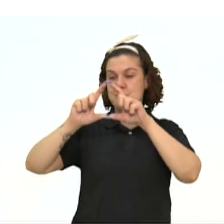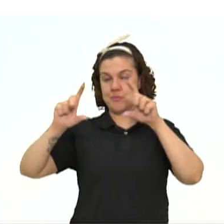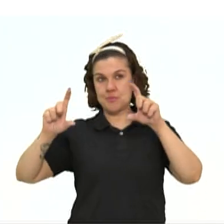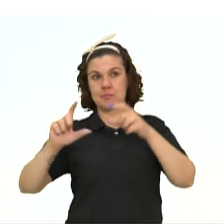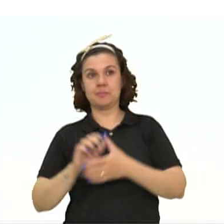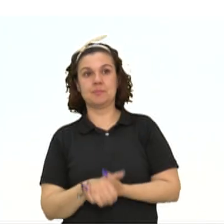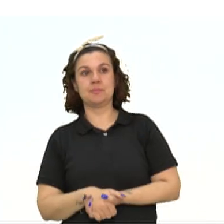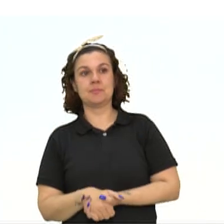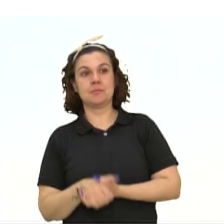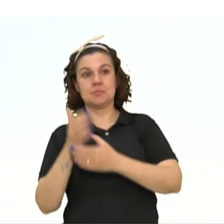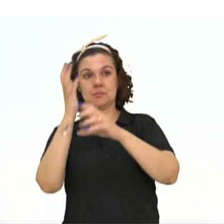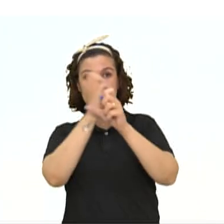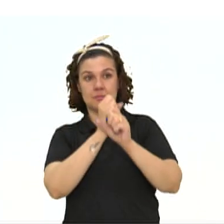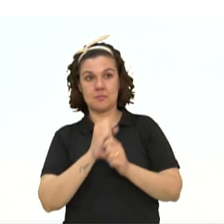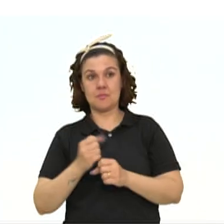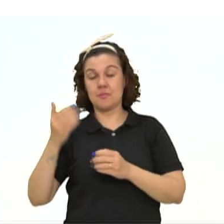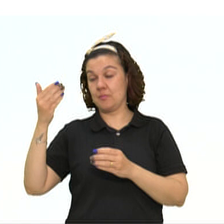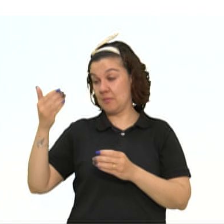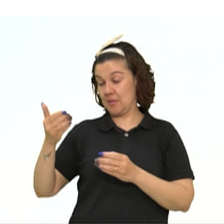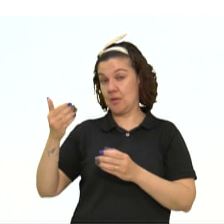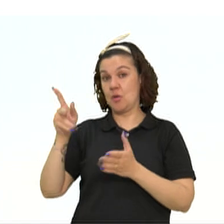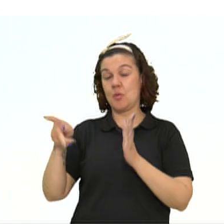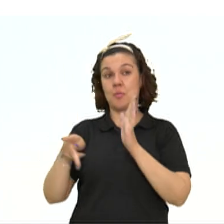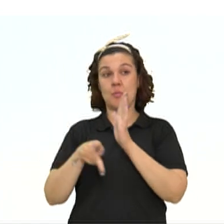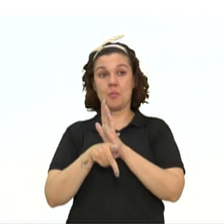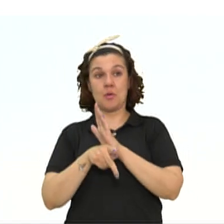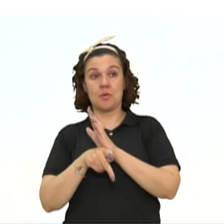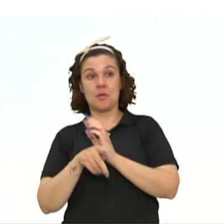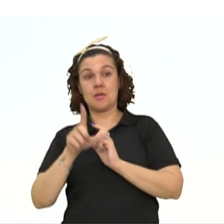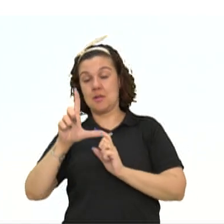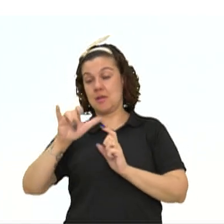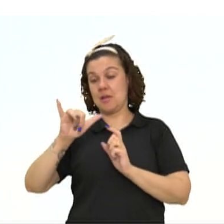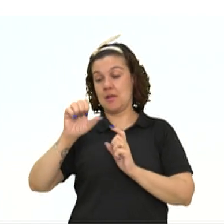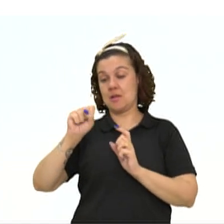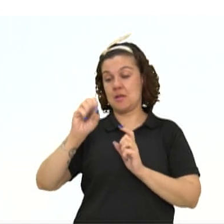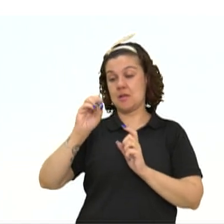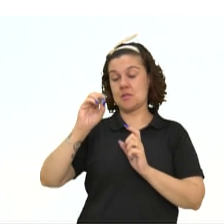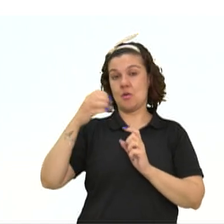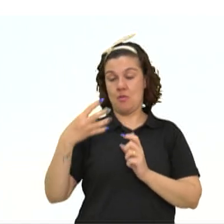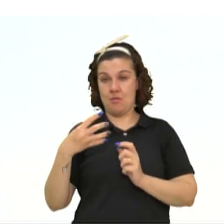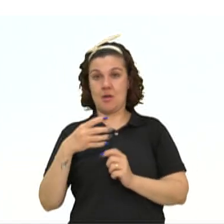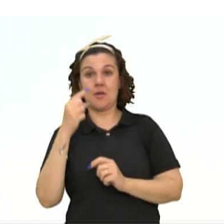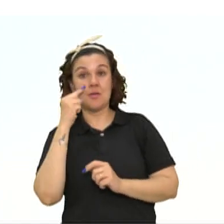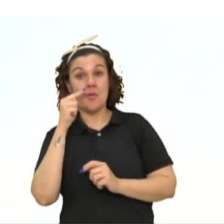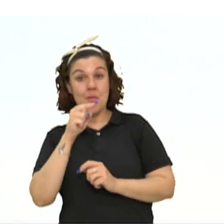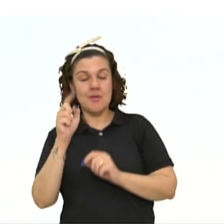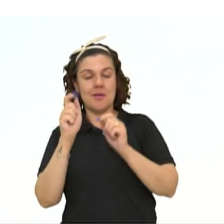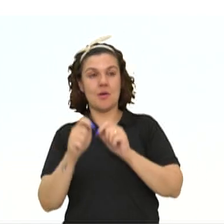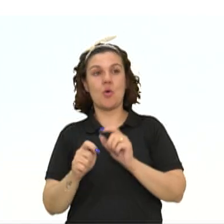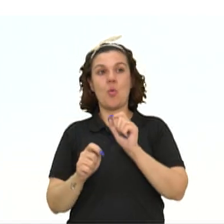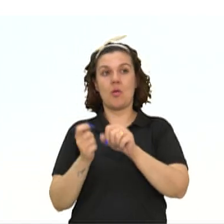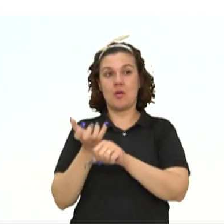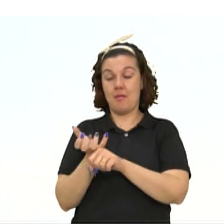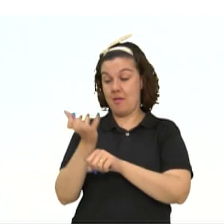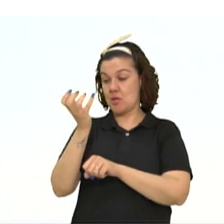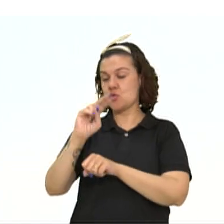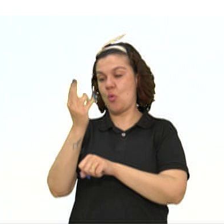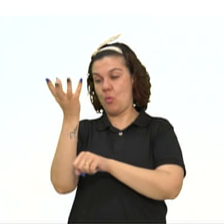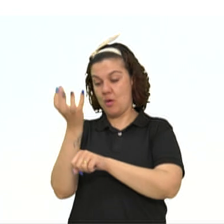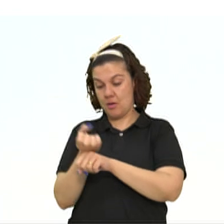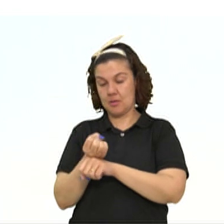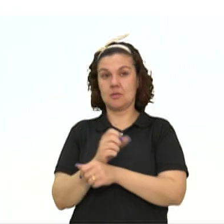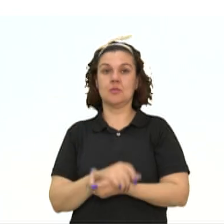diagrama abaixo, calcule a entalpia de dissociação do sulfato de lítio e diga se esse processo é